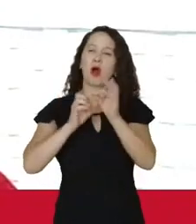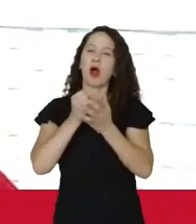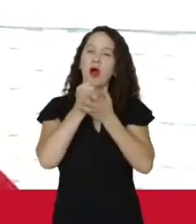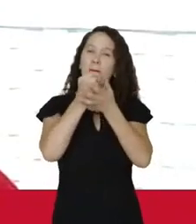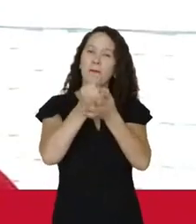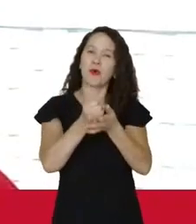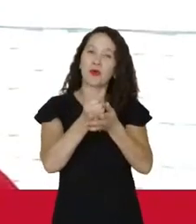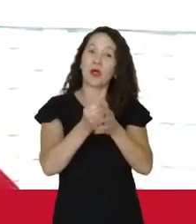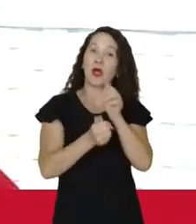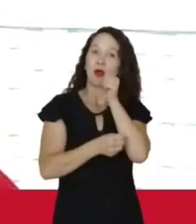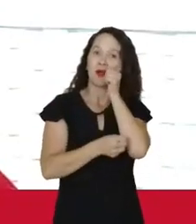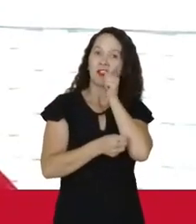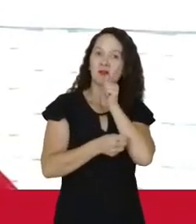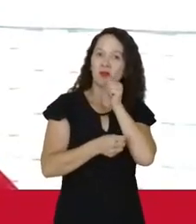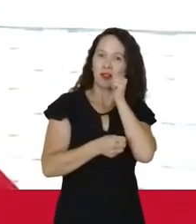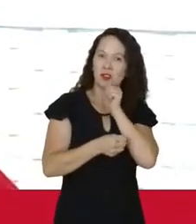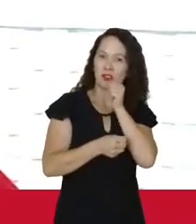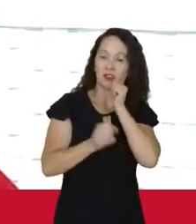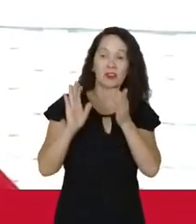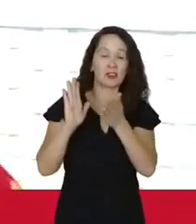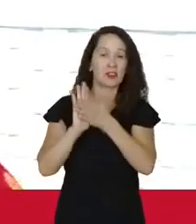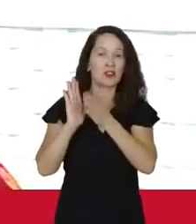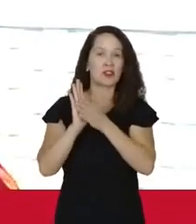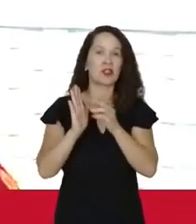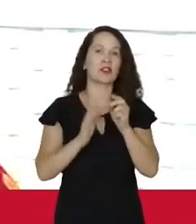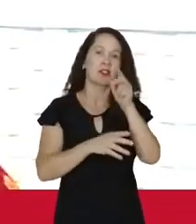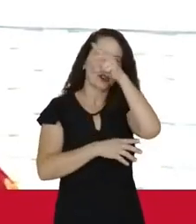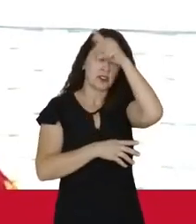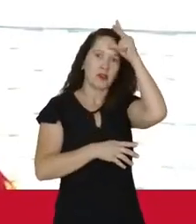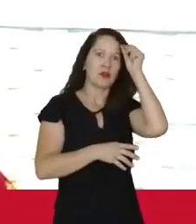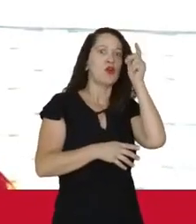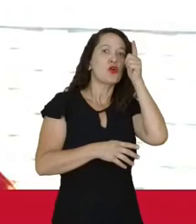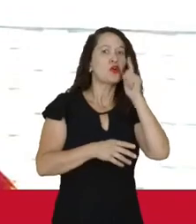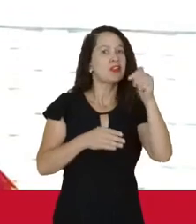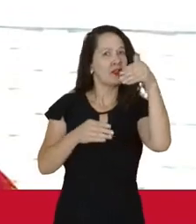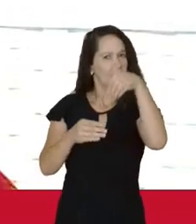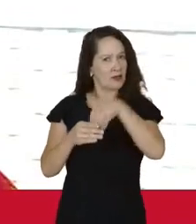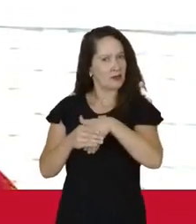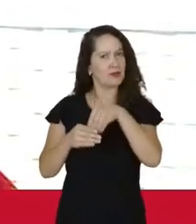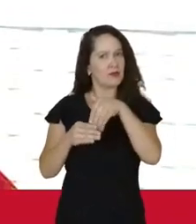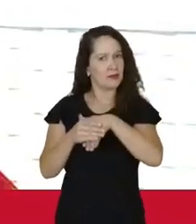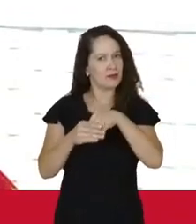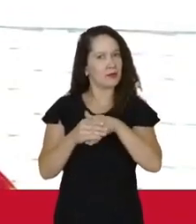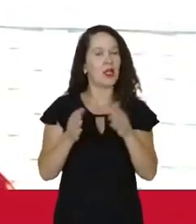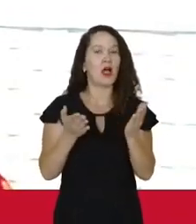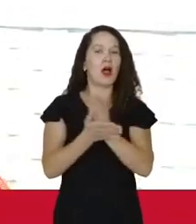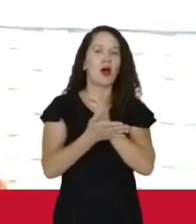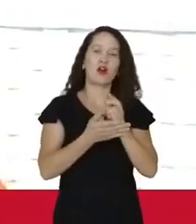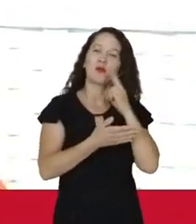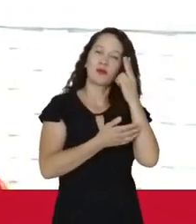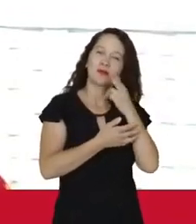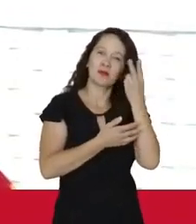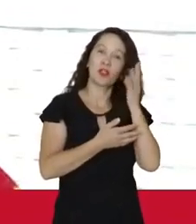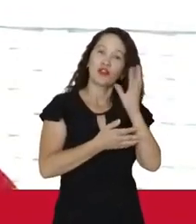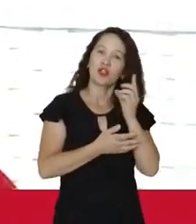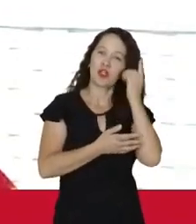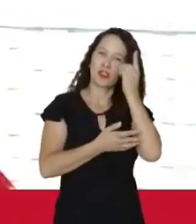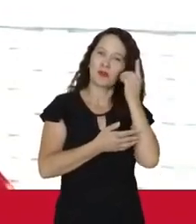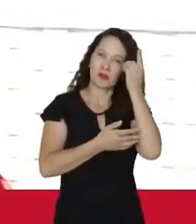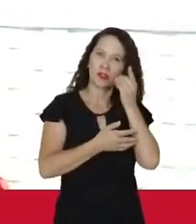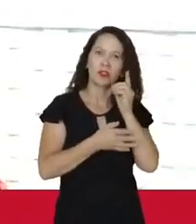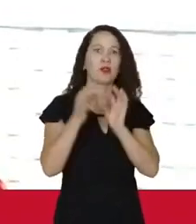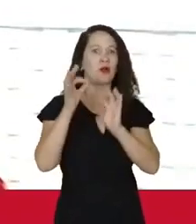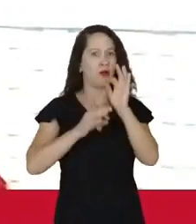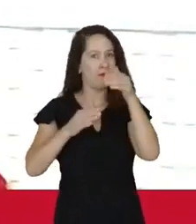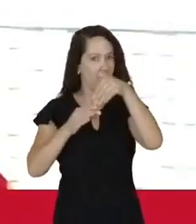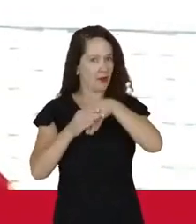às parlamentares candidatas a prefeituras que foram eleitas, a cargos de vereança, já deputadas